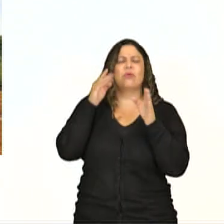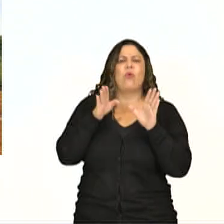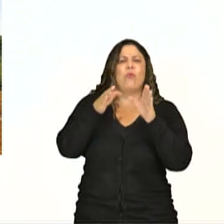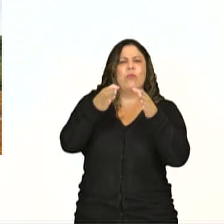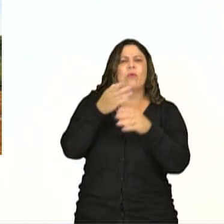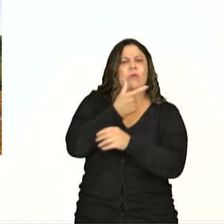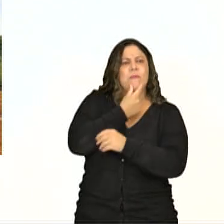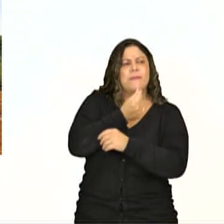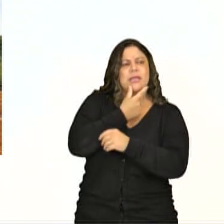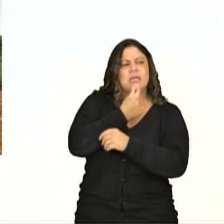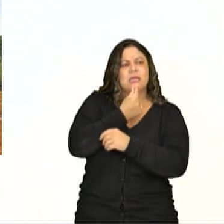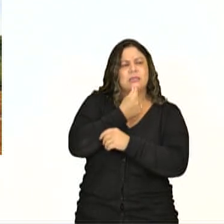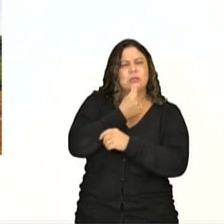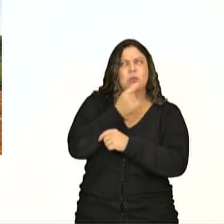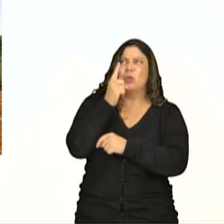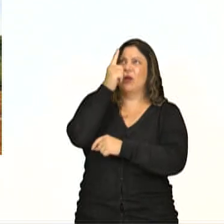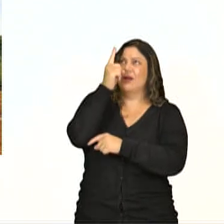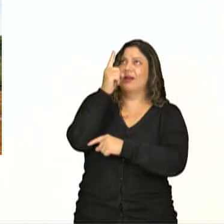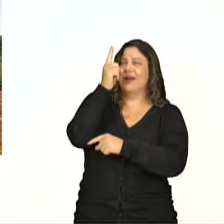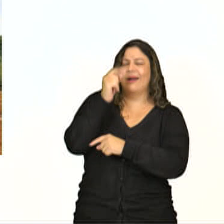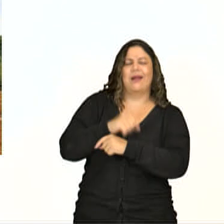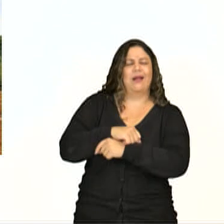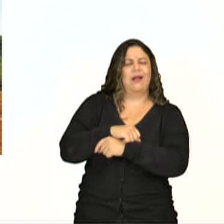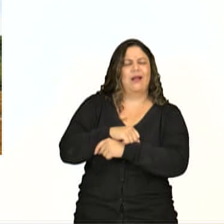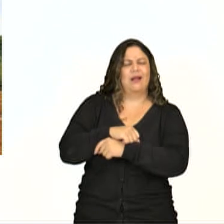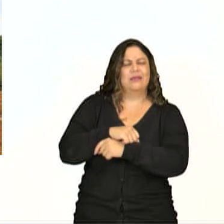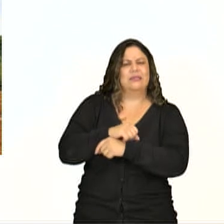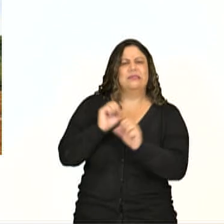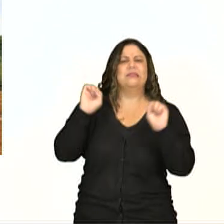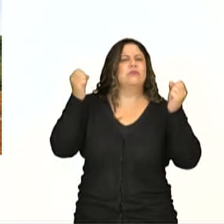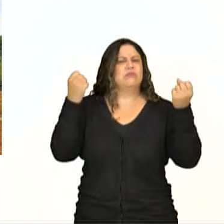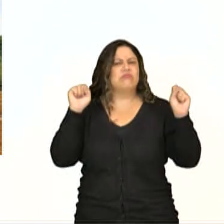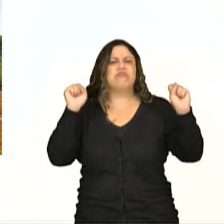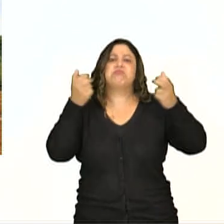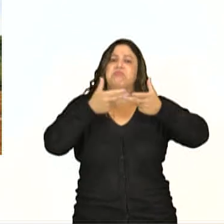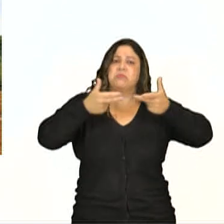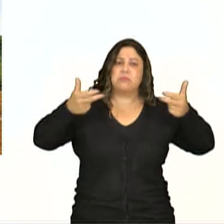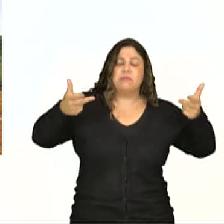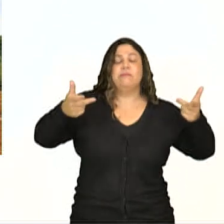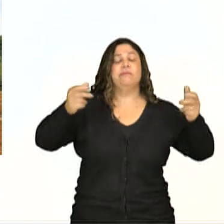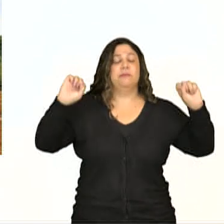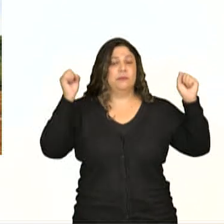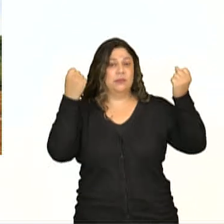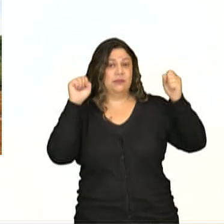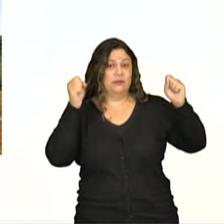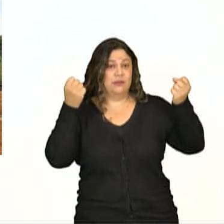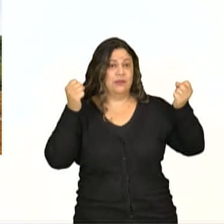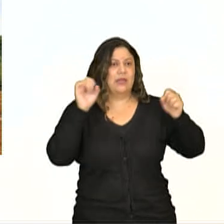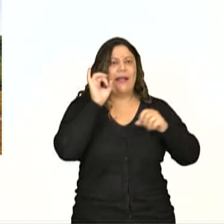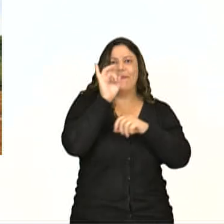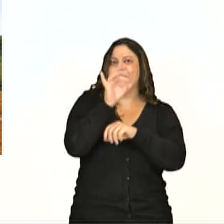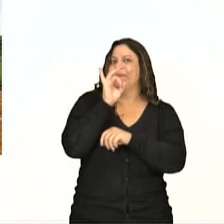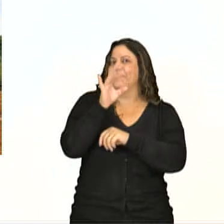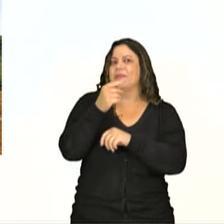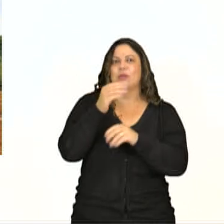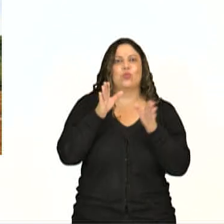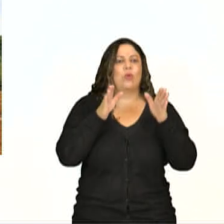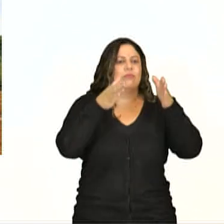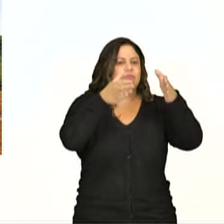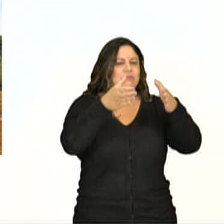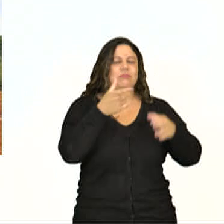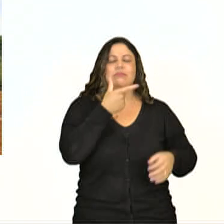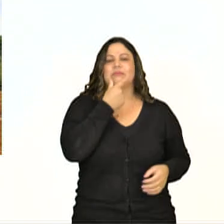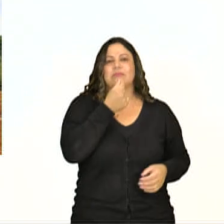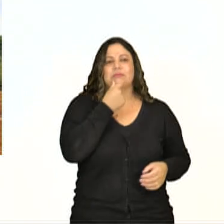atividade. A gente percebe que é uma atividade, né? Eles estão fazendo um tipo de atividade, um exercício. Então, aqui só os meninos faziam, até